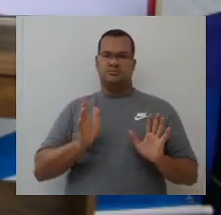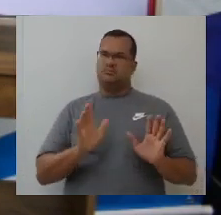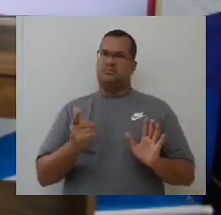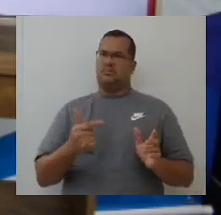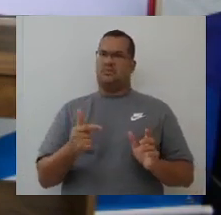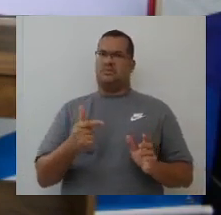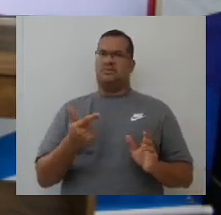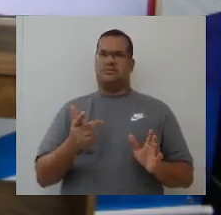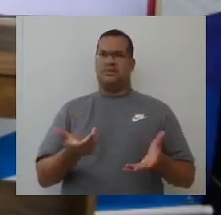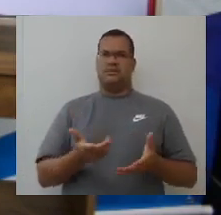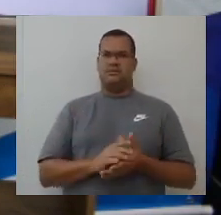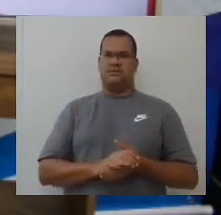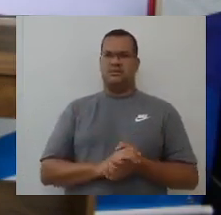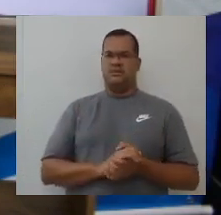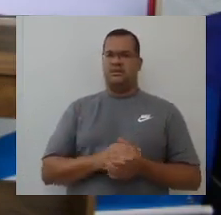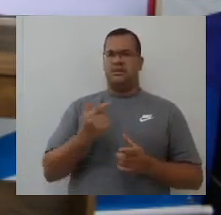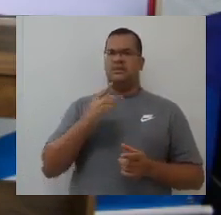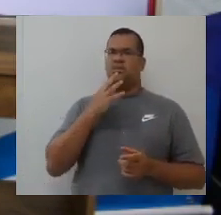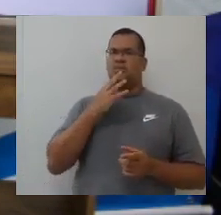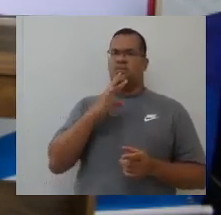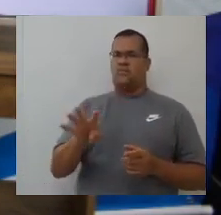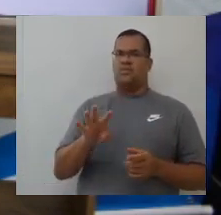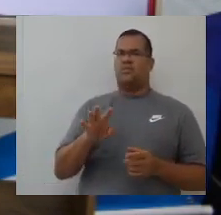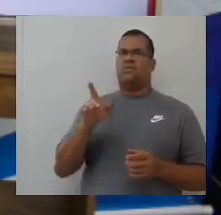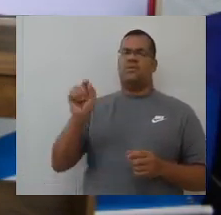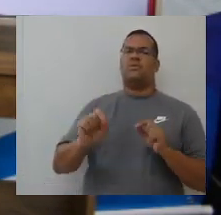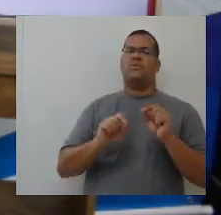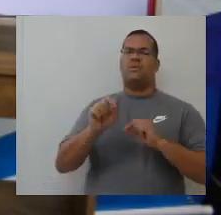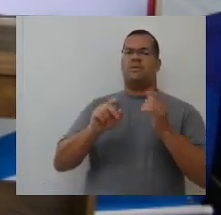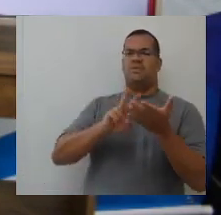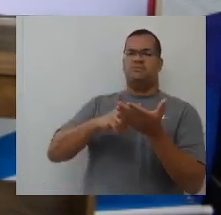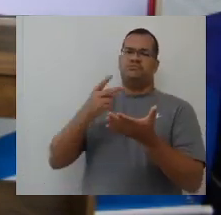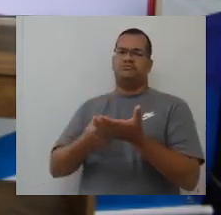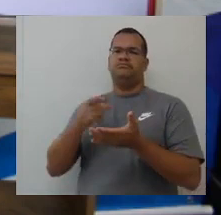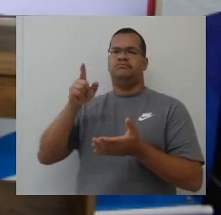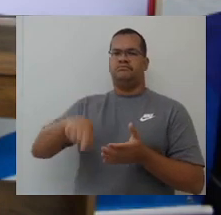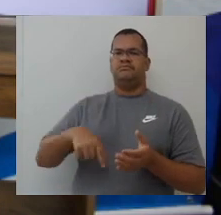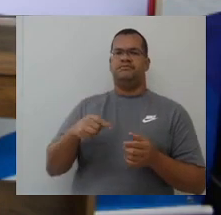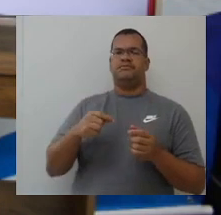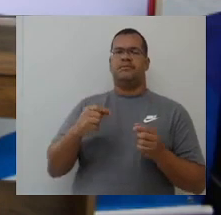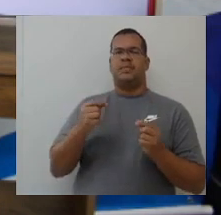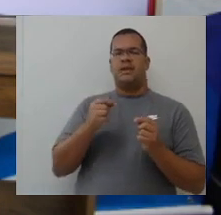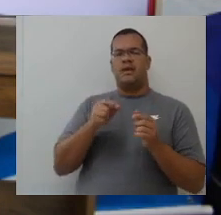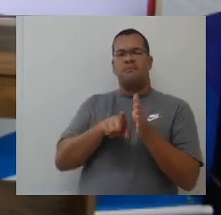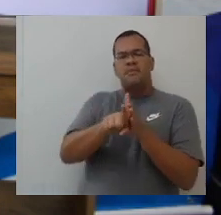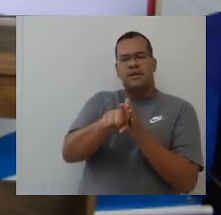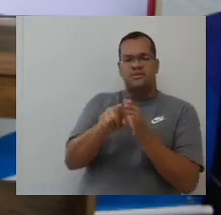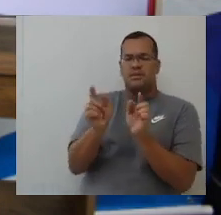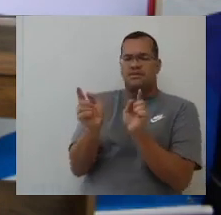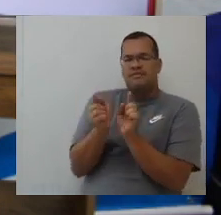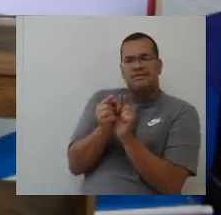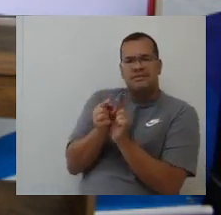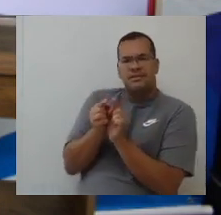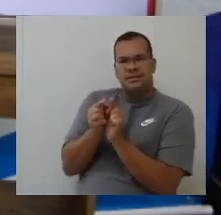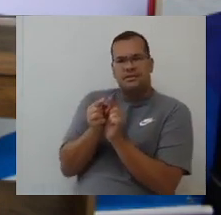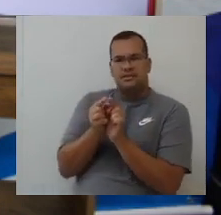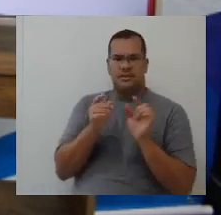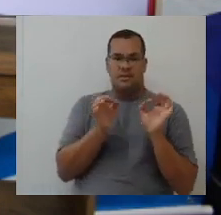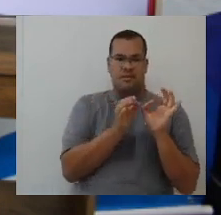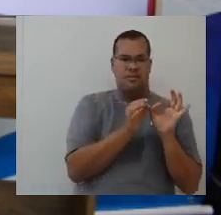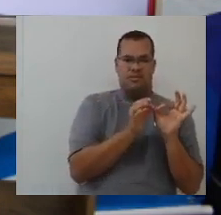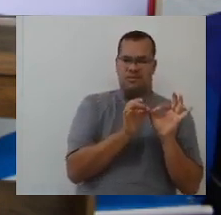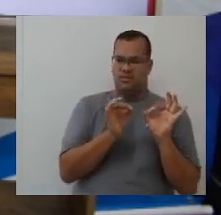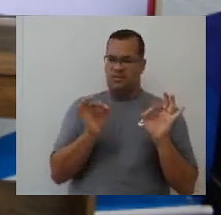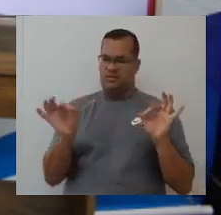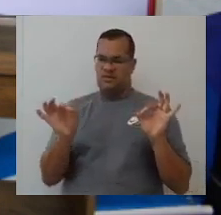não. Que eu saiba, eu desconheço, ele não tem uma tradução, mas são essas perguntas pequenas que eu adiciono ao final de orações